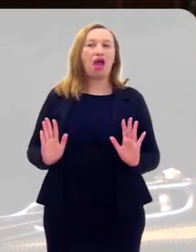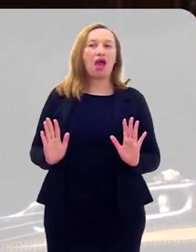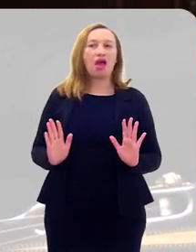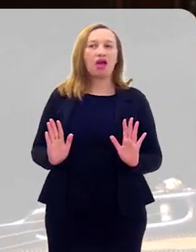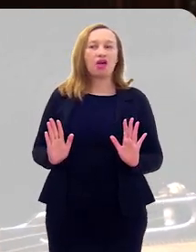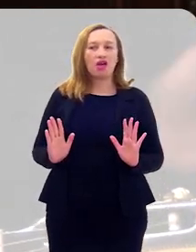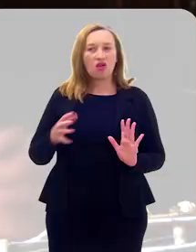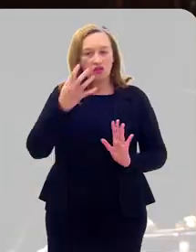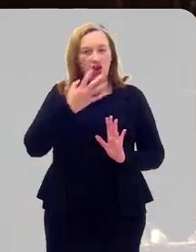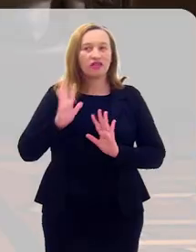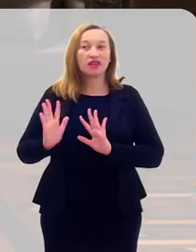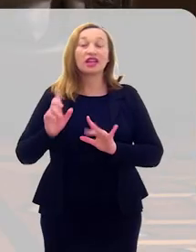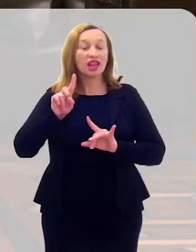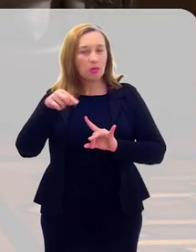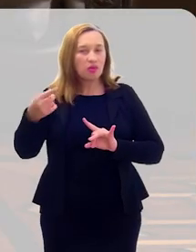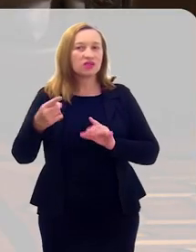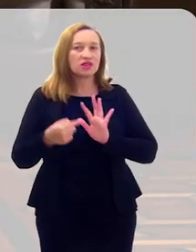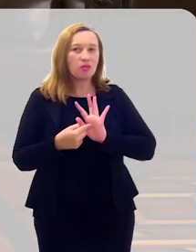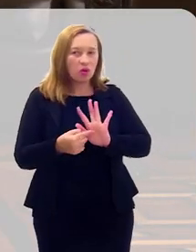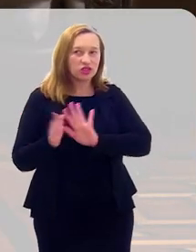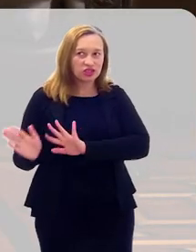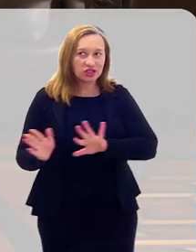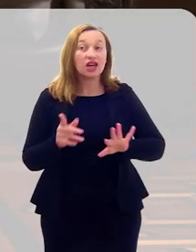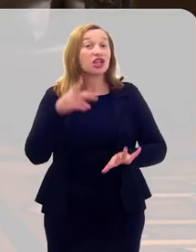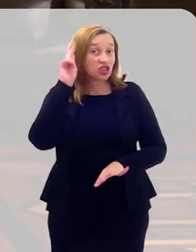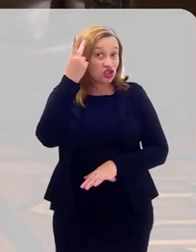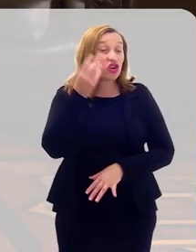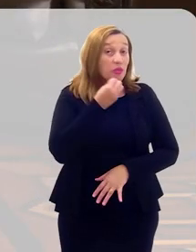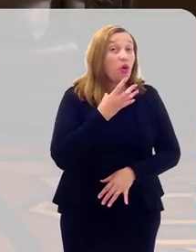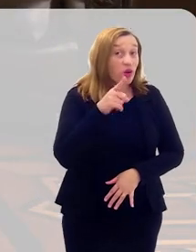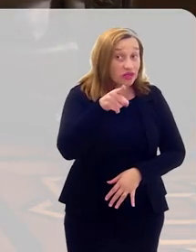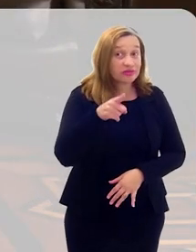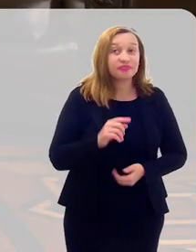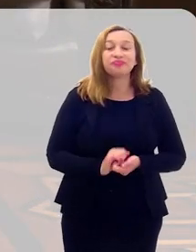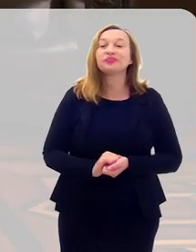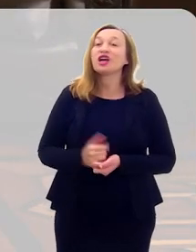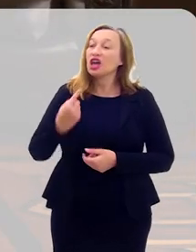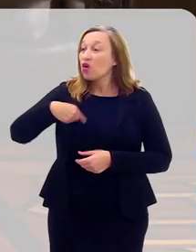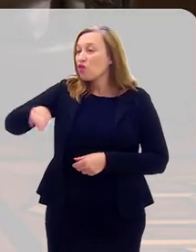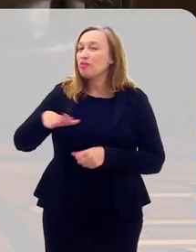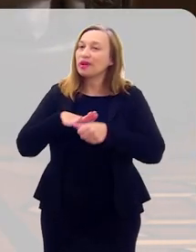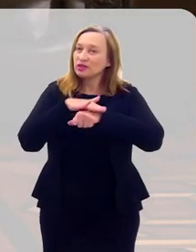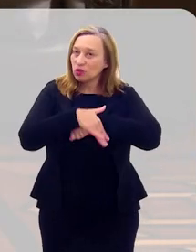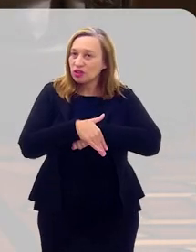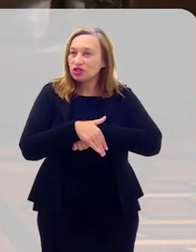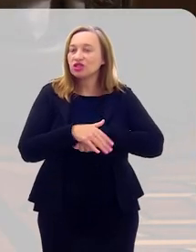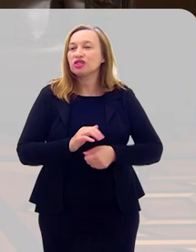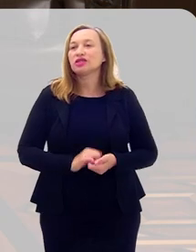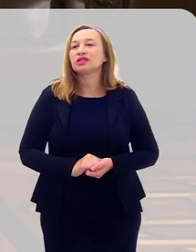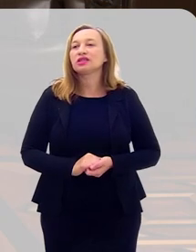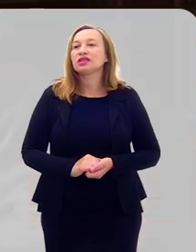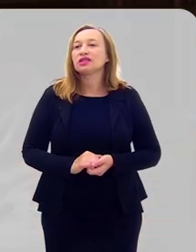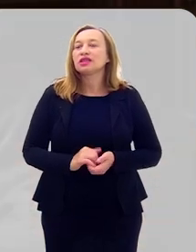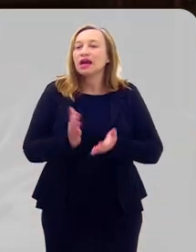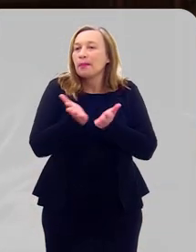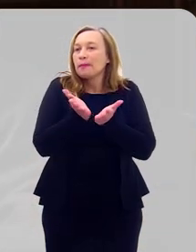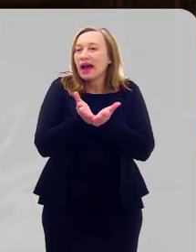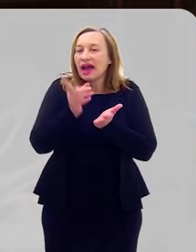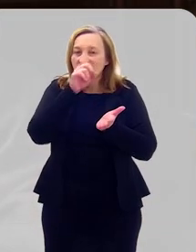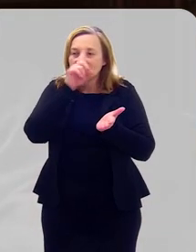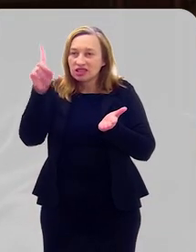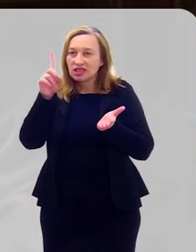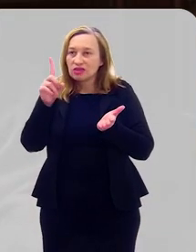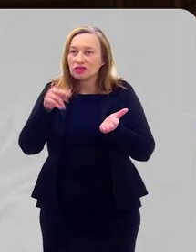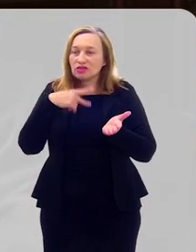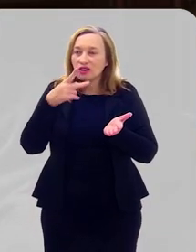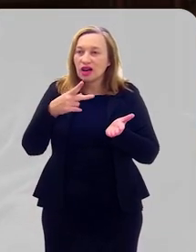cara? Não, não, não. Depois você mostra. Depois você mostra. Essa história é boa. Estou gostando, Jorge. Então, fui para a noite e a Bíblia diz